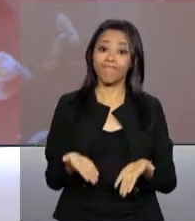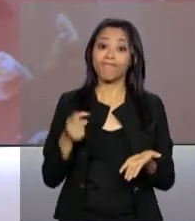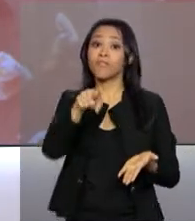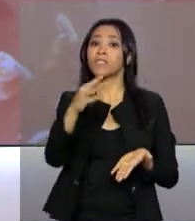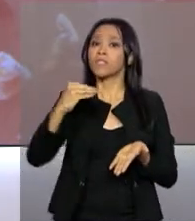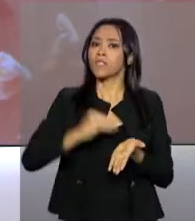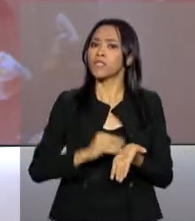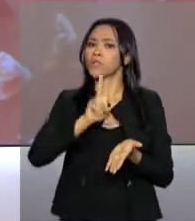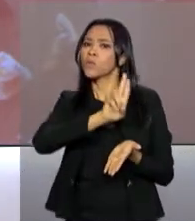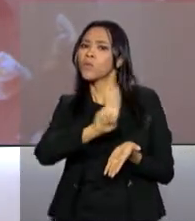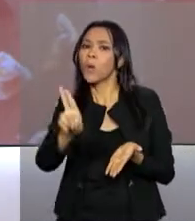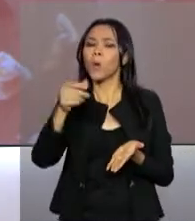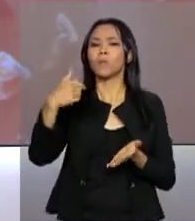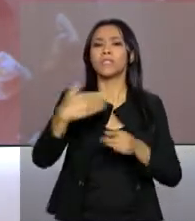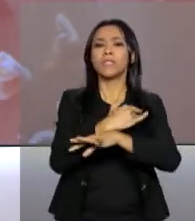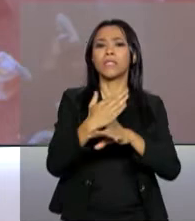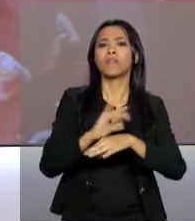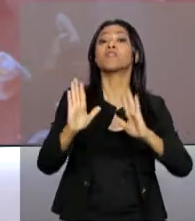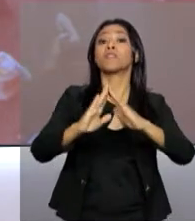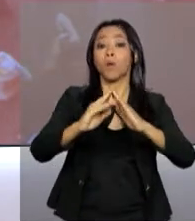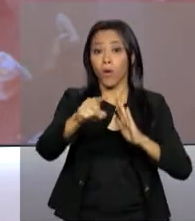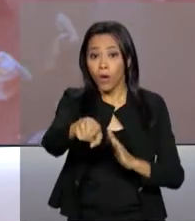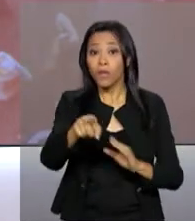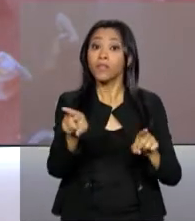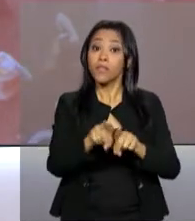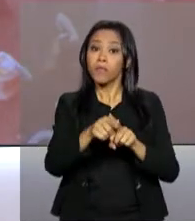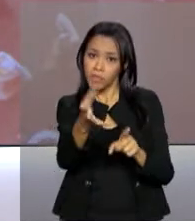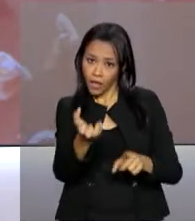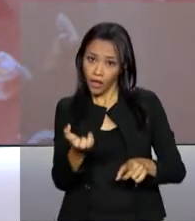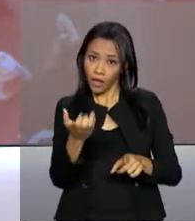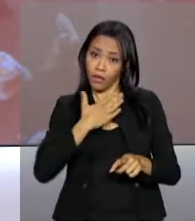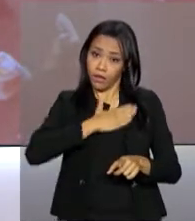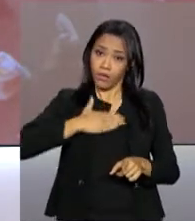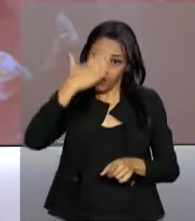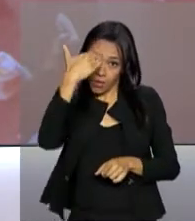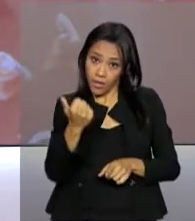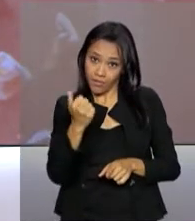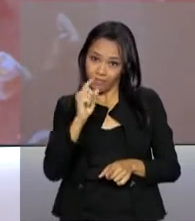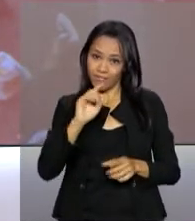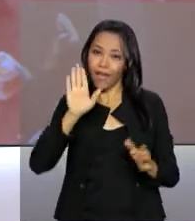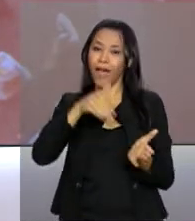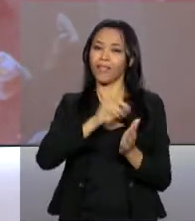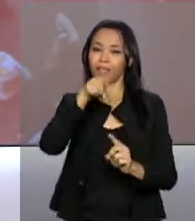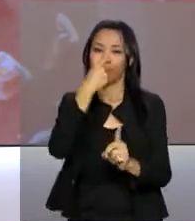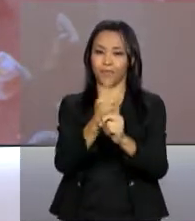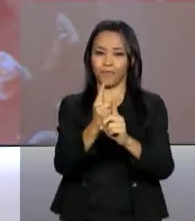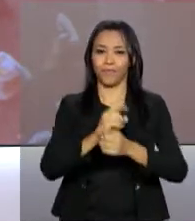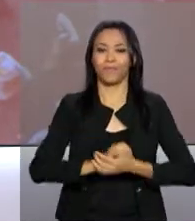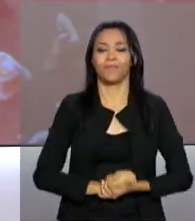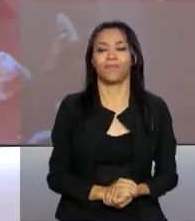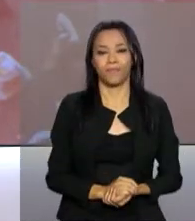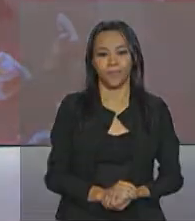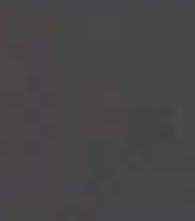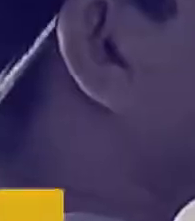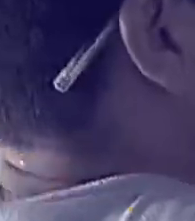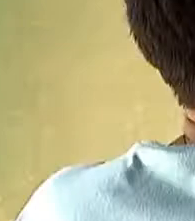pordentrodogoverno@presidencia.gov.br. Informe o seu nome, a cidade onde você mora e o que você gostaria de saber. Até a próxima!